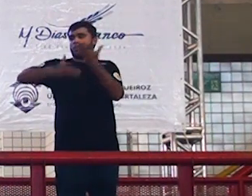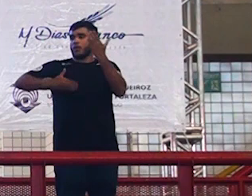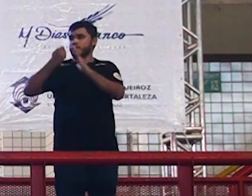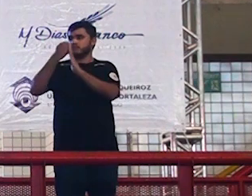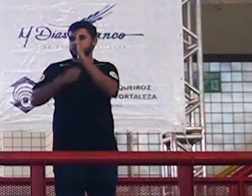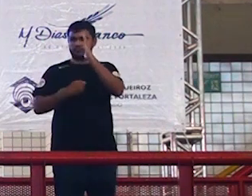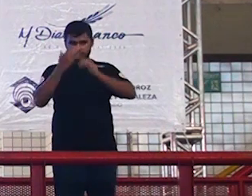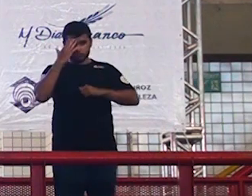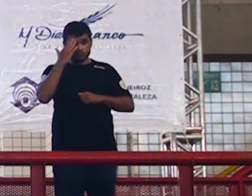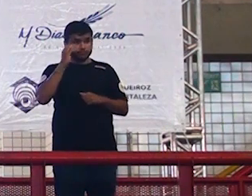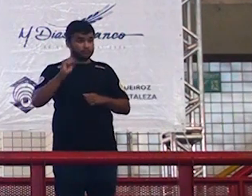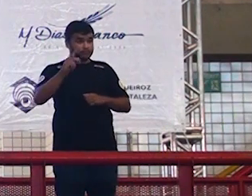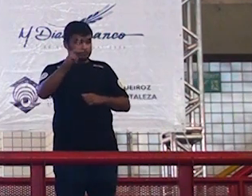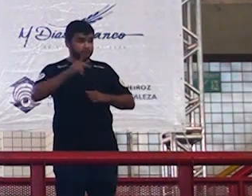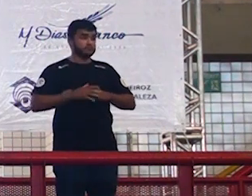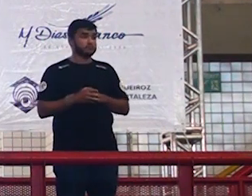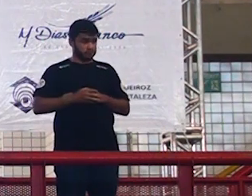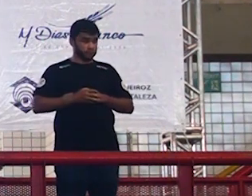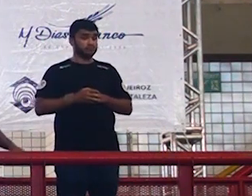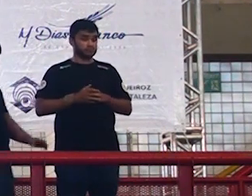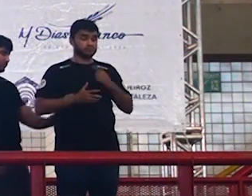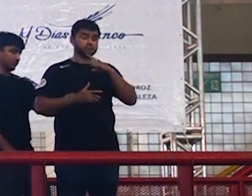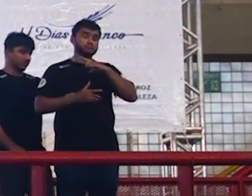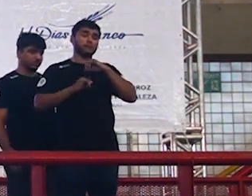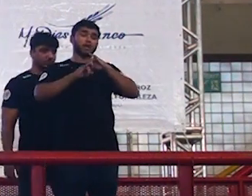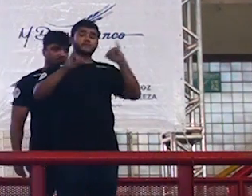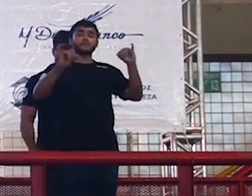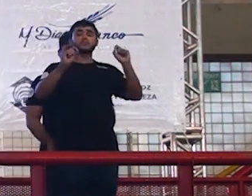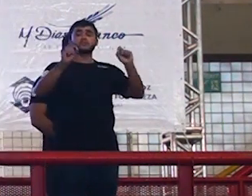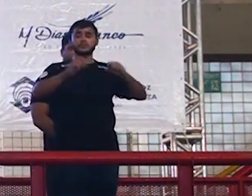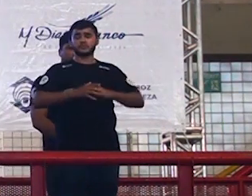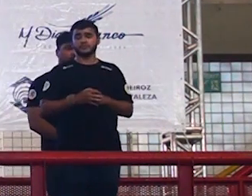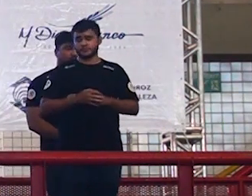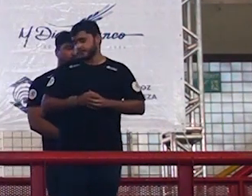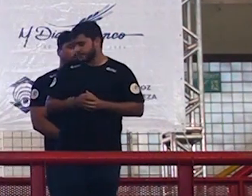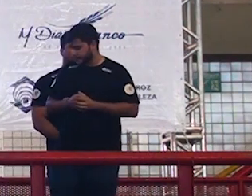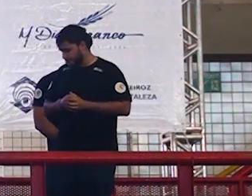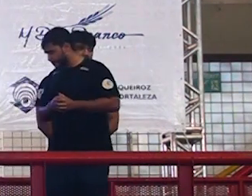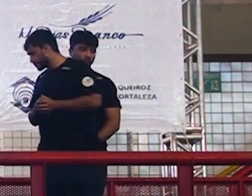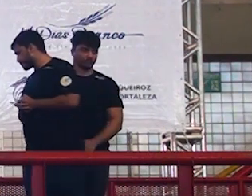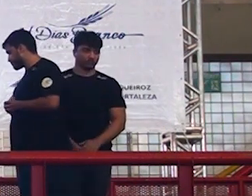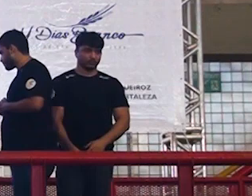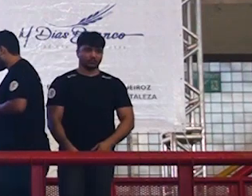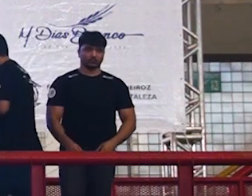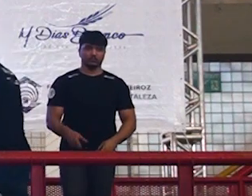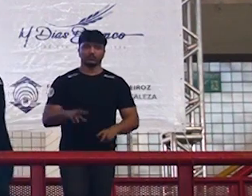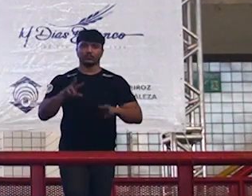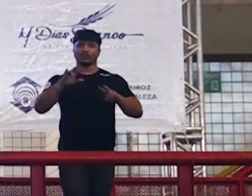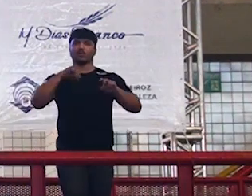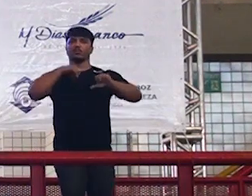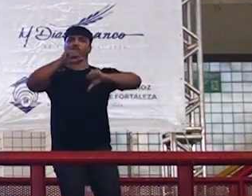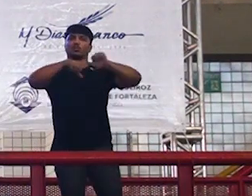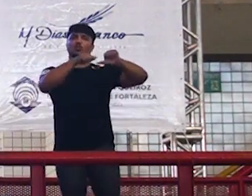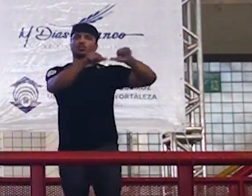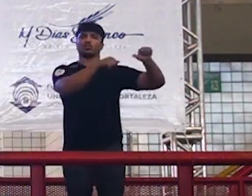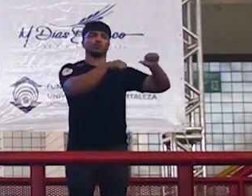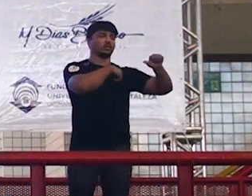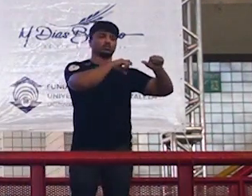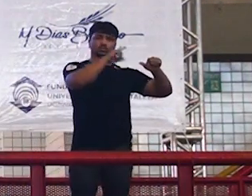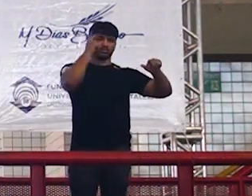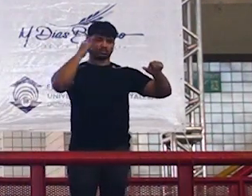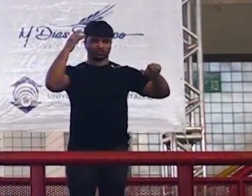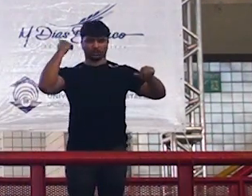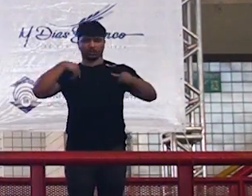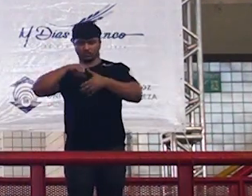Vargas. Dionísio, e eles vão mudar qual competência? Porque nós temos 5 competências para